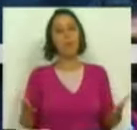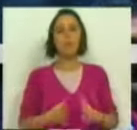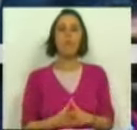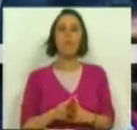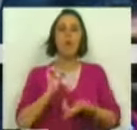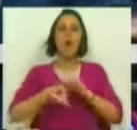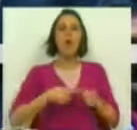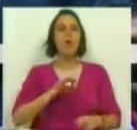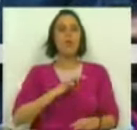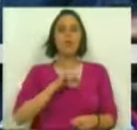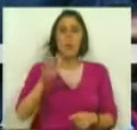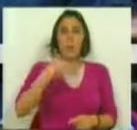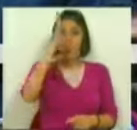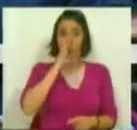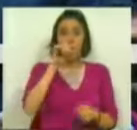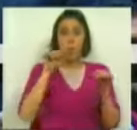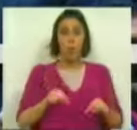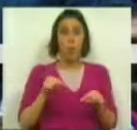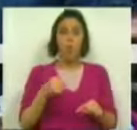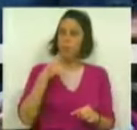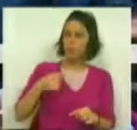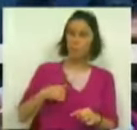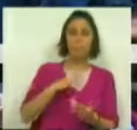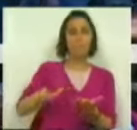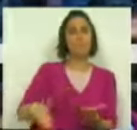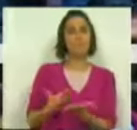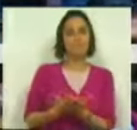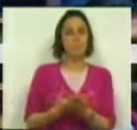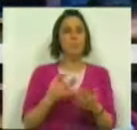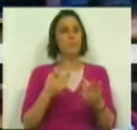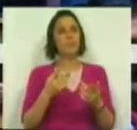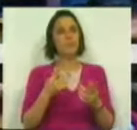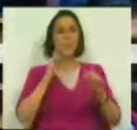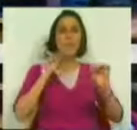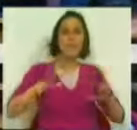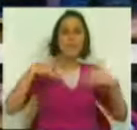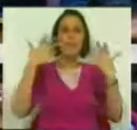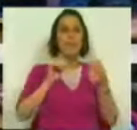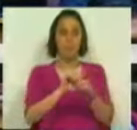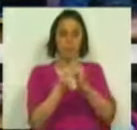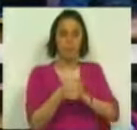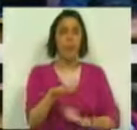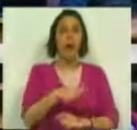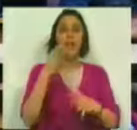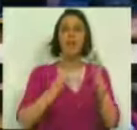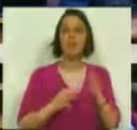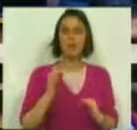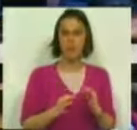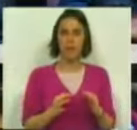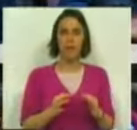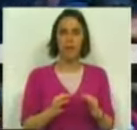isso, aquilo que o Sr. Primeiro-Ministro hoje aqui nos apresentou, o desenho das principais reformas na área da